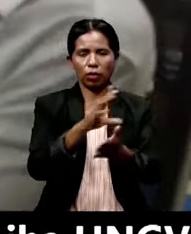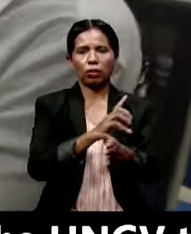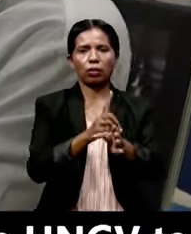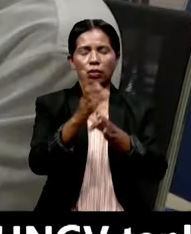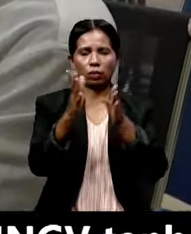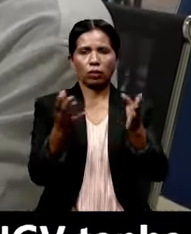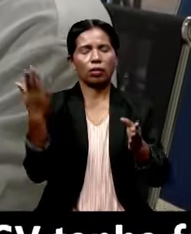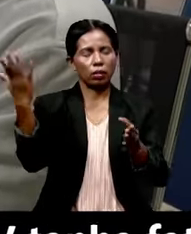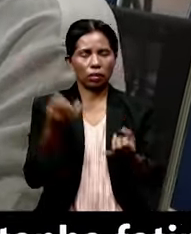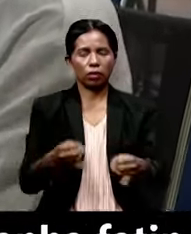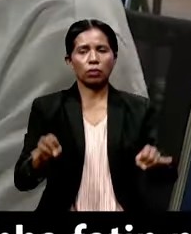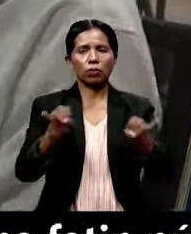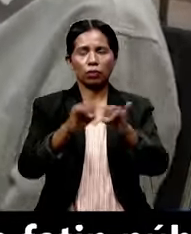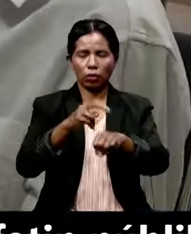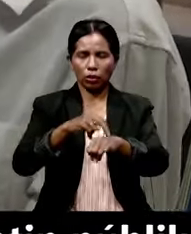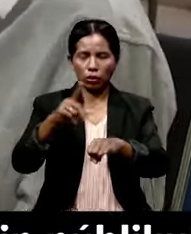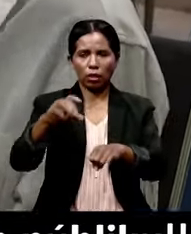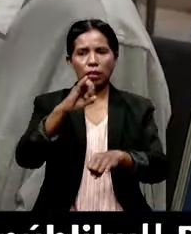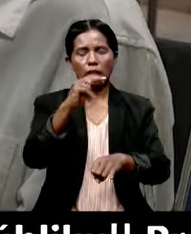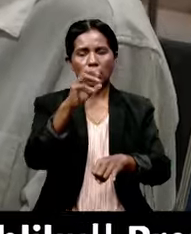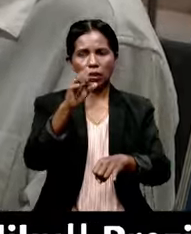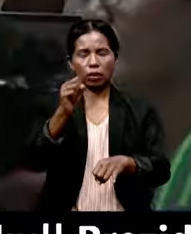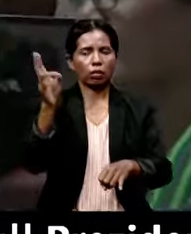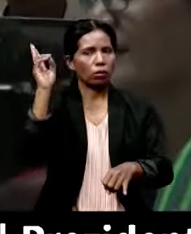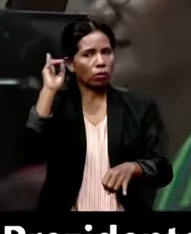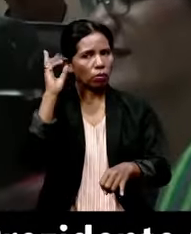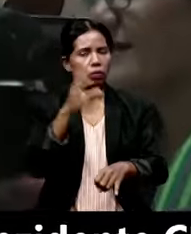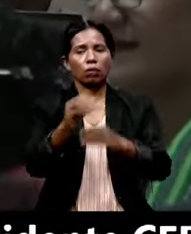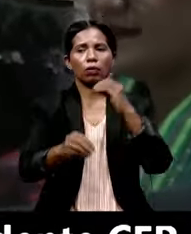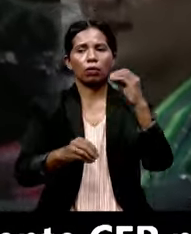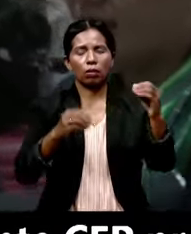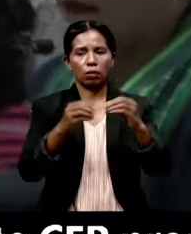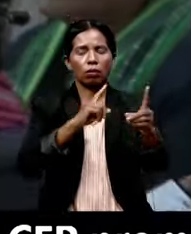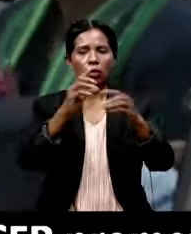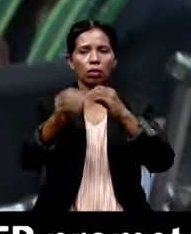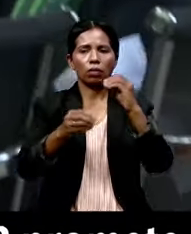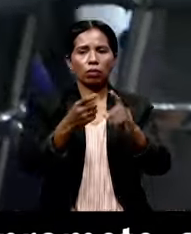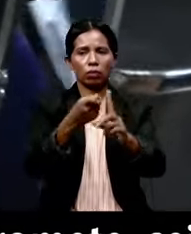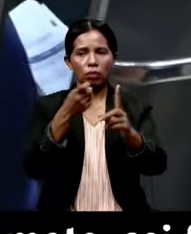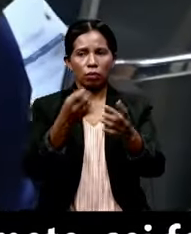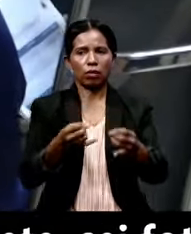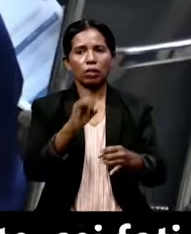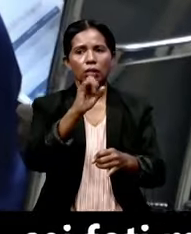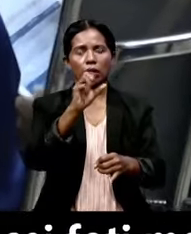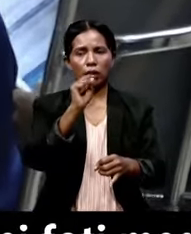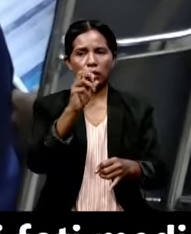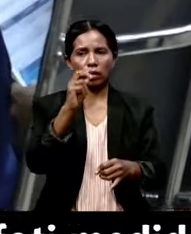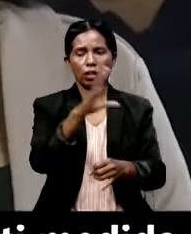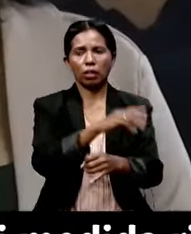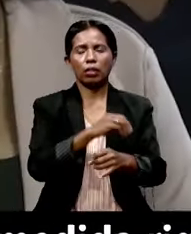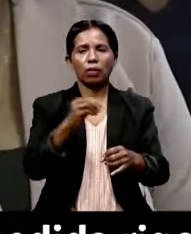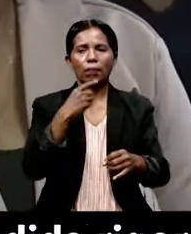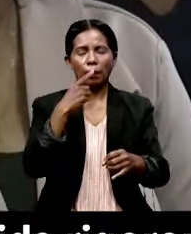em Instituto Nacional de Segurança Social, Rodirona explicação, liu clarificação no Instituto Nacional de Segurança